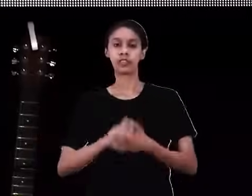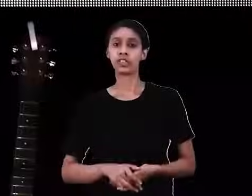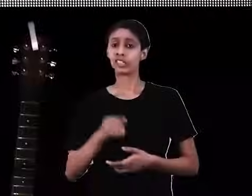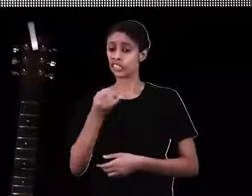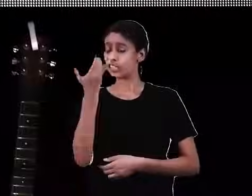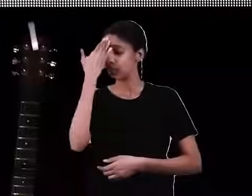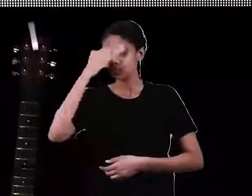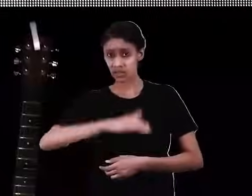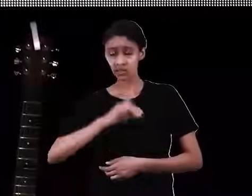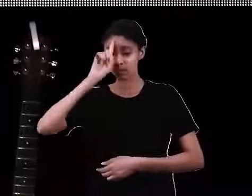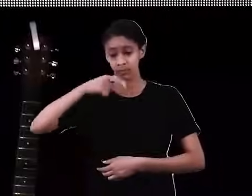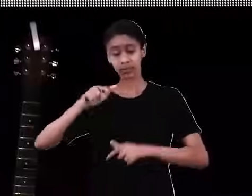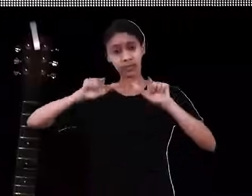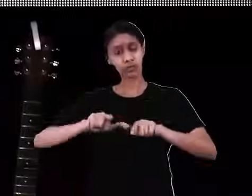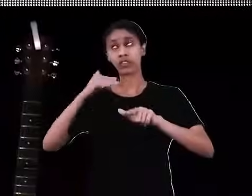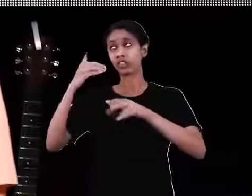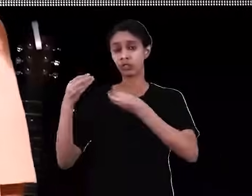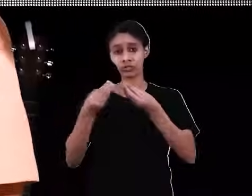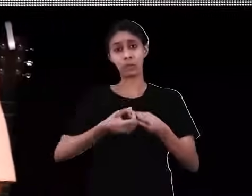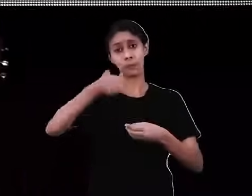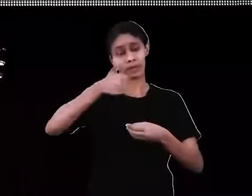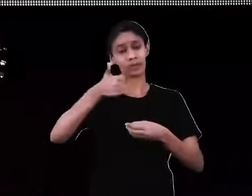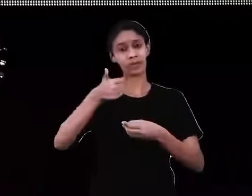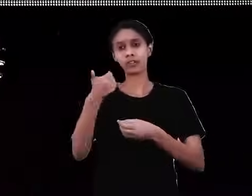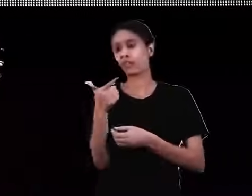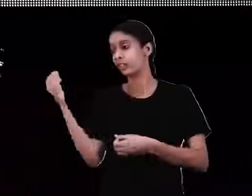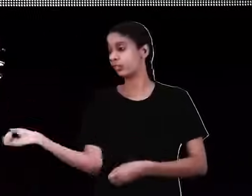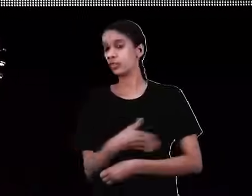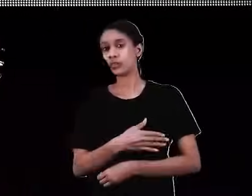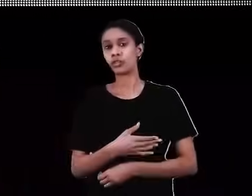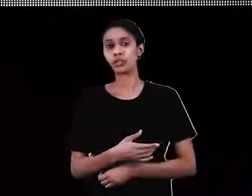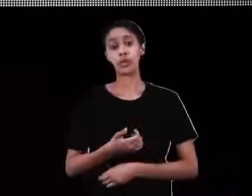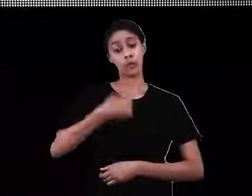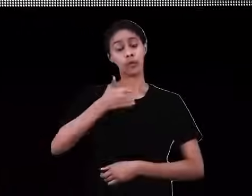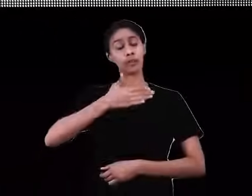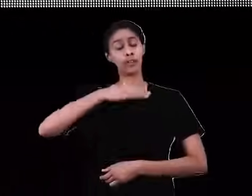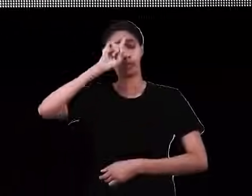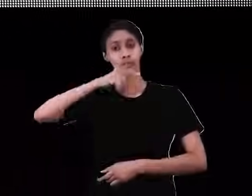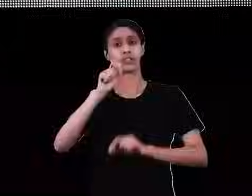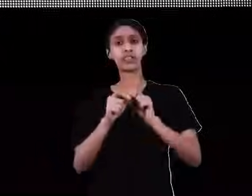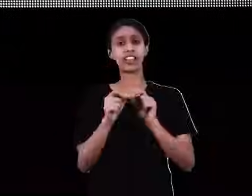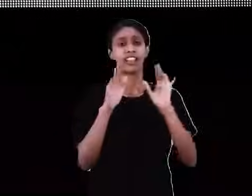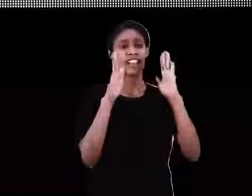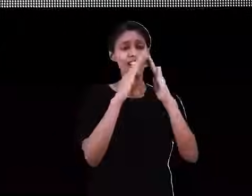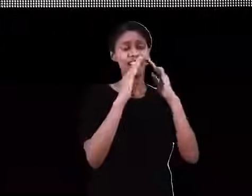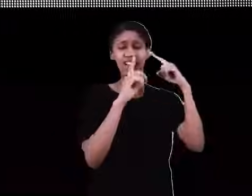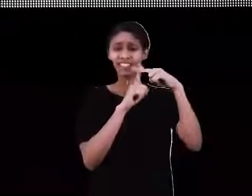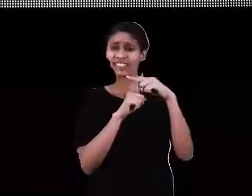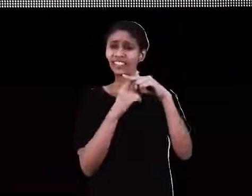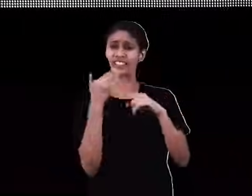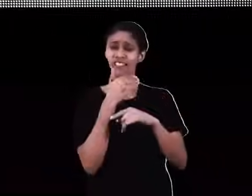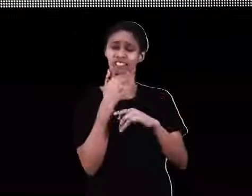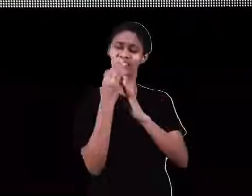novos lugares. Eu olho assim para a minha vida. O primeiro lugar de domínio que eu tive foi aqui, olha, aquela igrejinha lá, 7 pessoas, uma bateria de papelão,